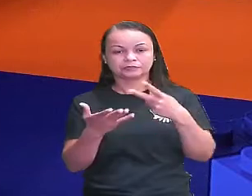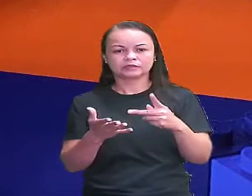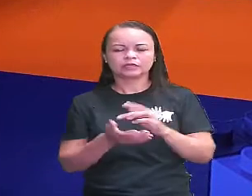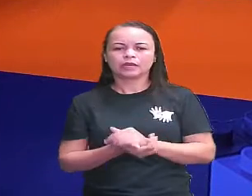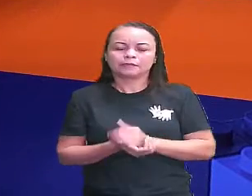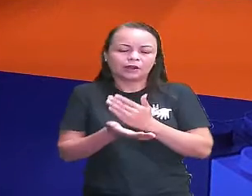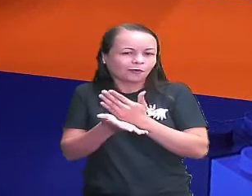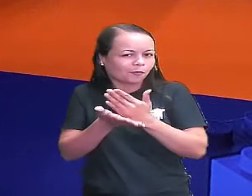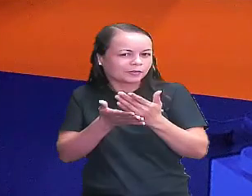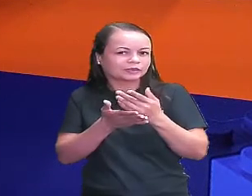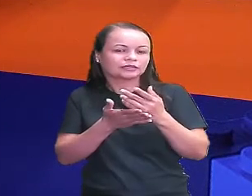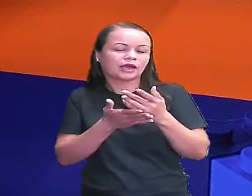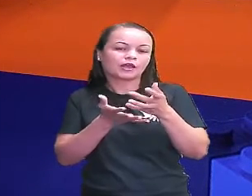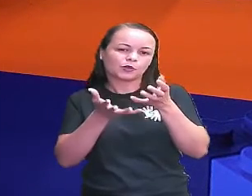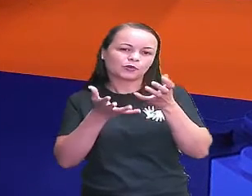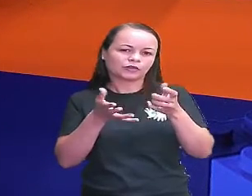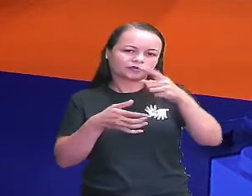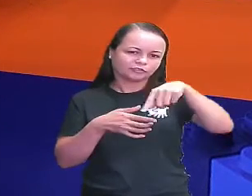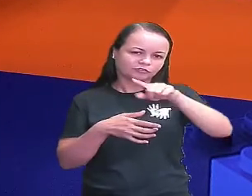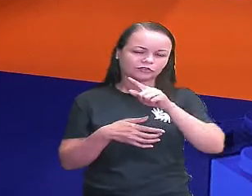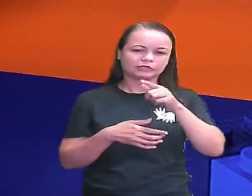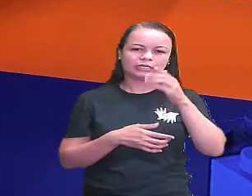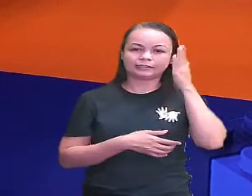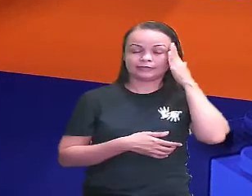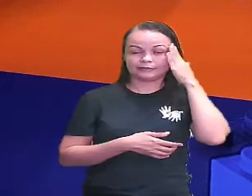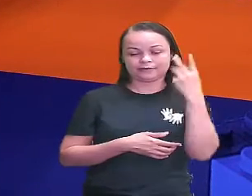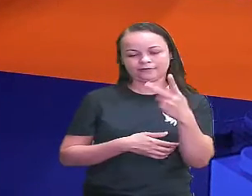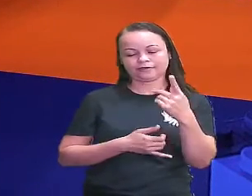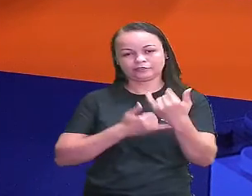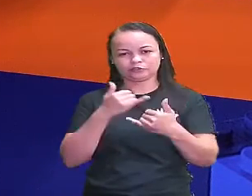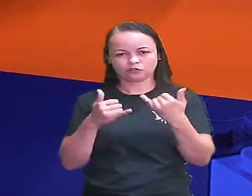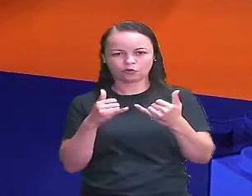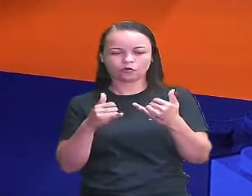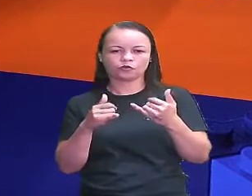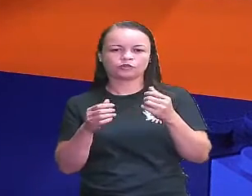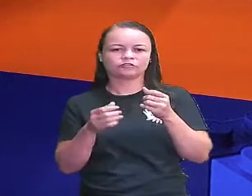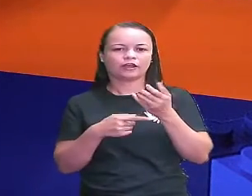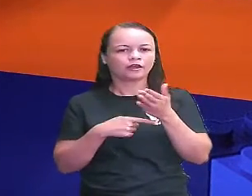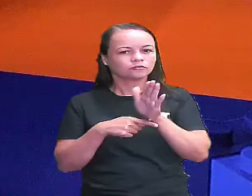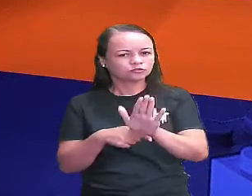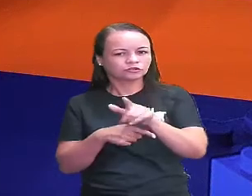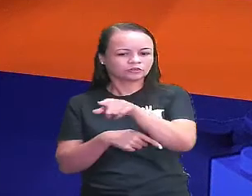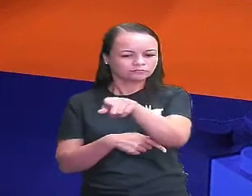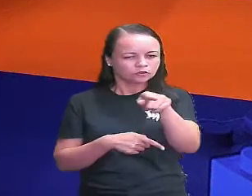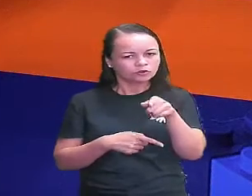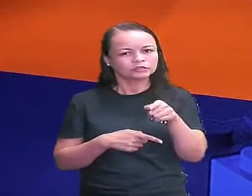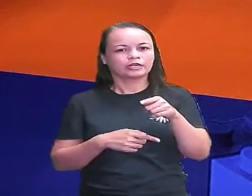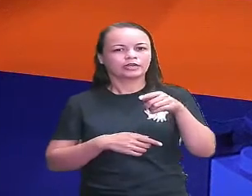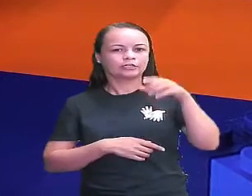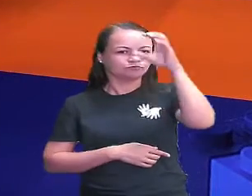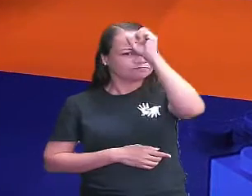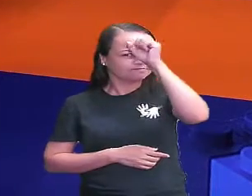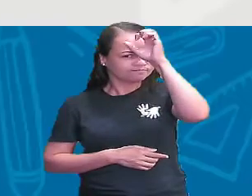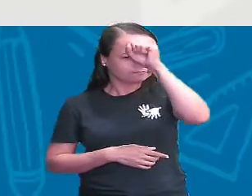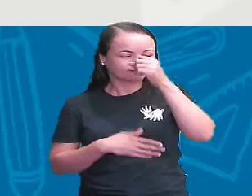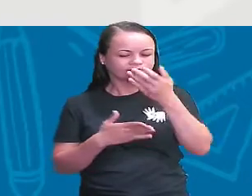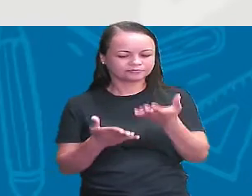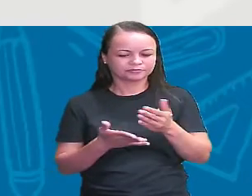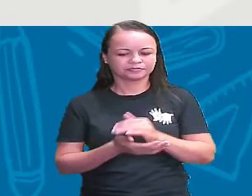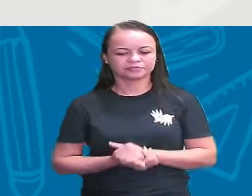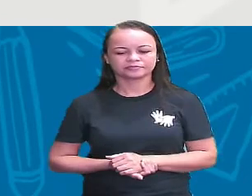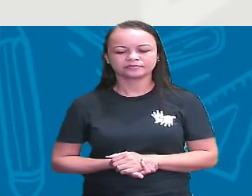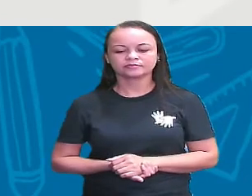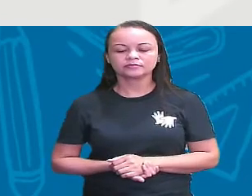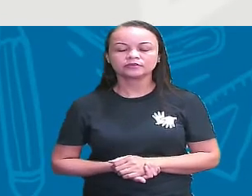quero que vocês conheçam esse joguinho, que vai ajudar você bastante no seu dia a dia de aprendizagem, tá bom? Seguindo,